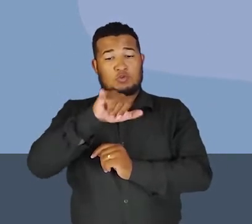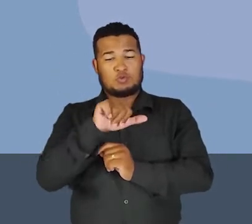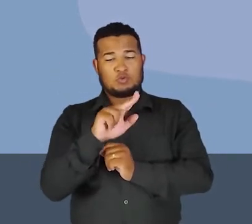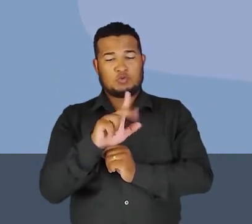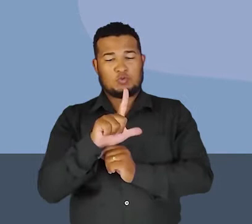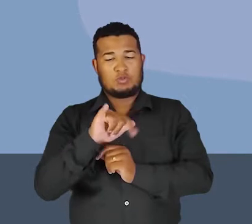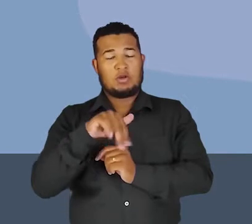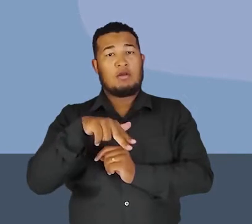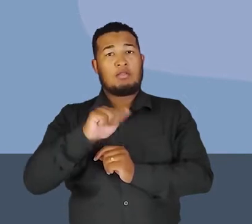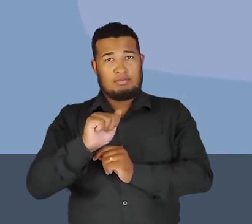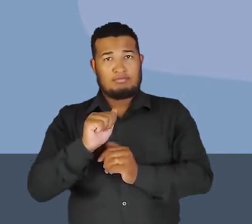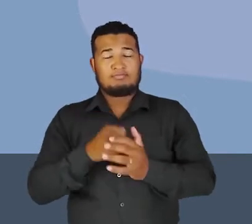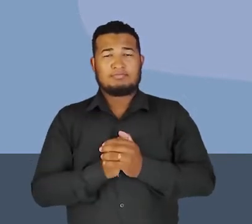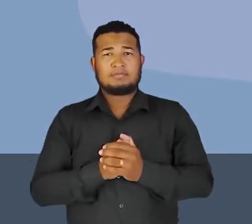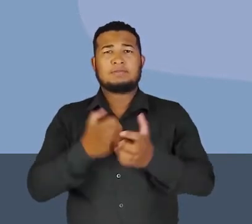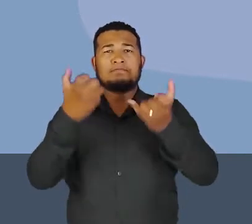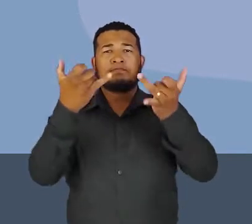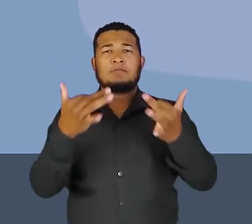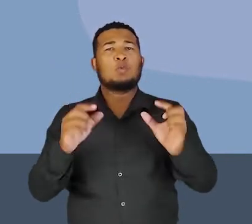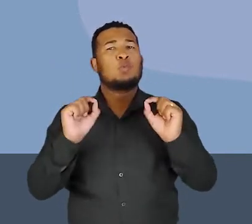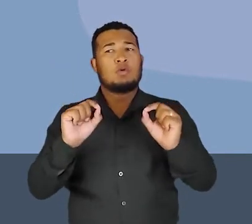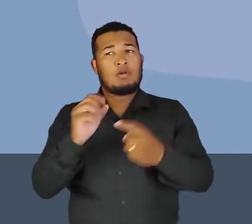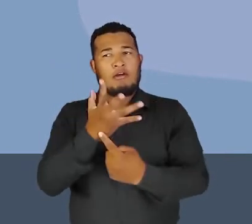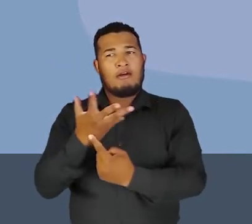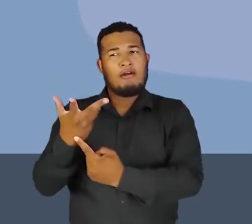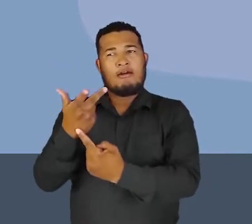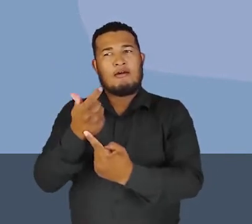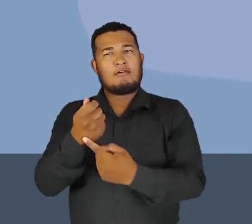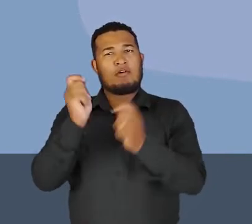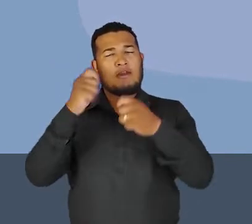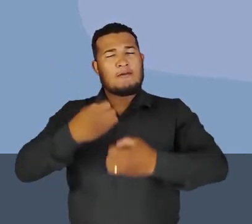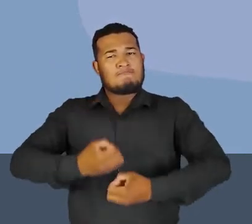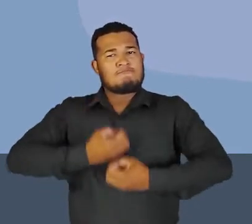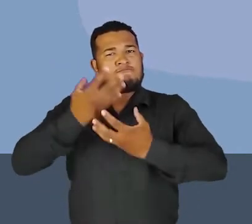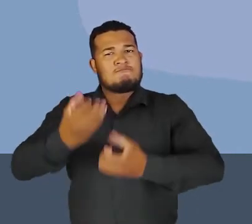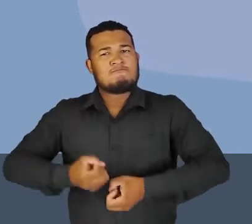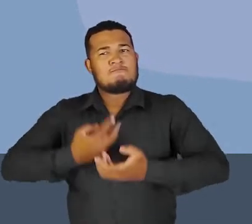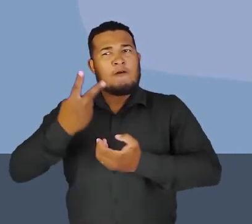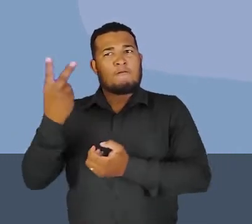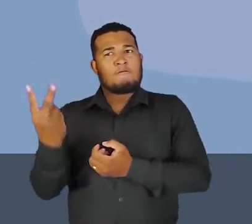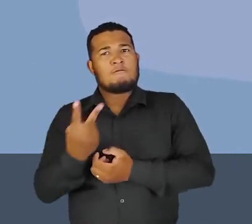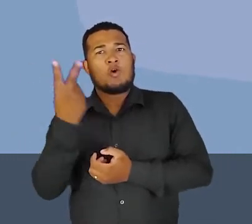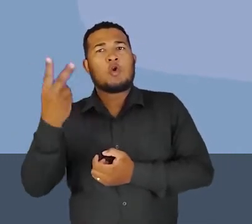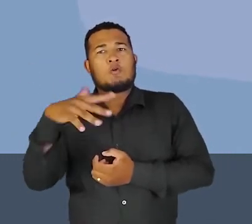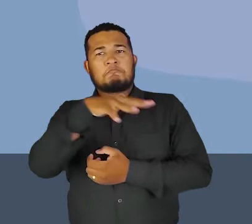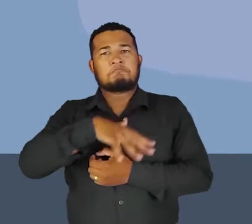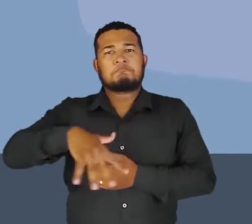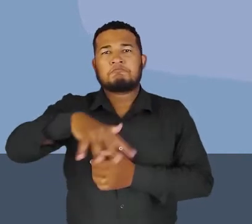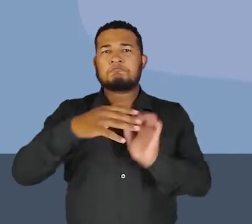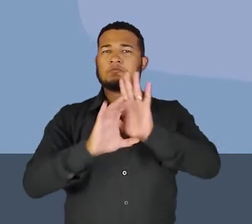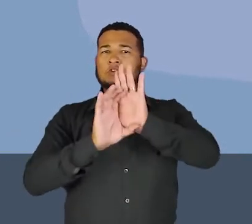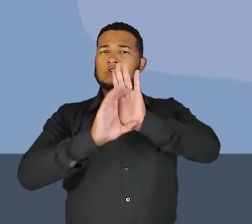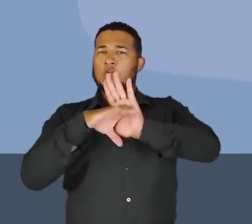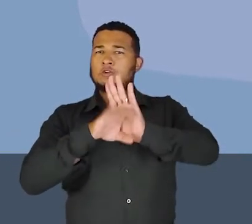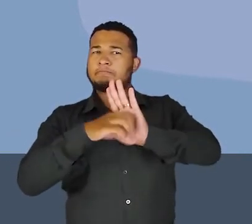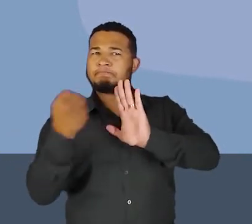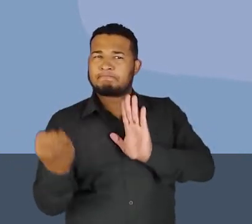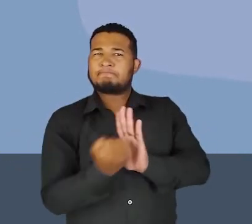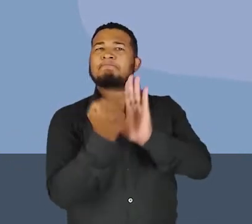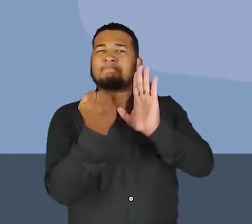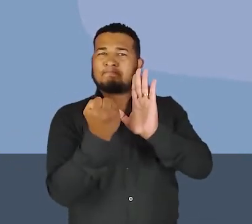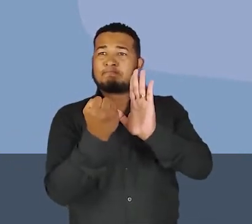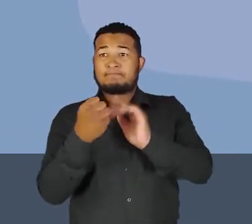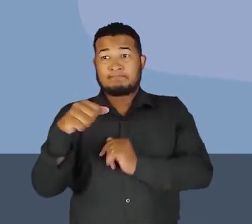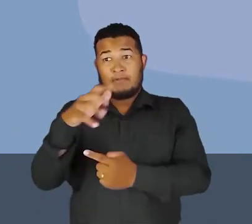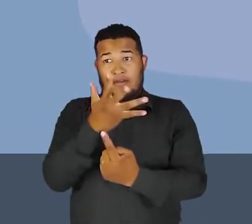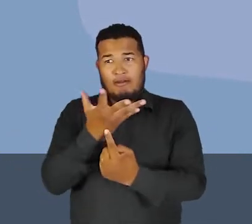que diz assim: as artes são formas de expressão de valores de mundo, representativos, conceituais e simbólicos. A arte é um